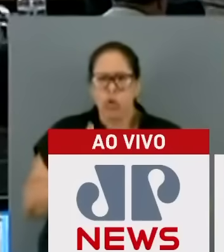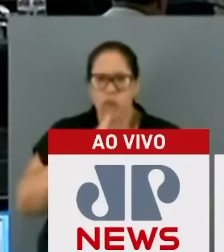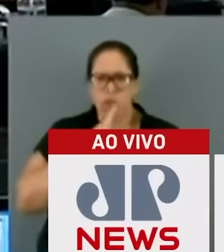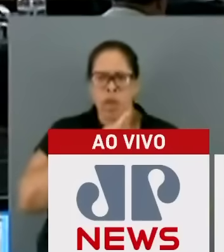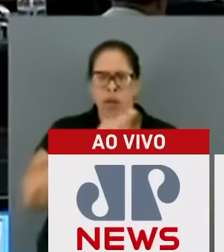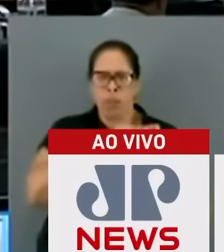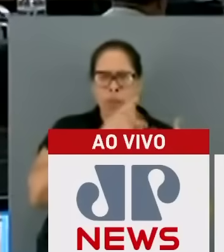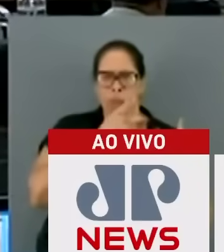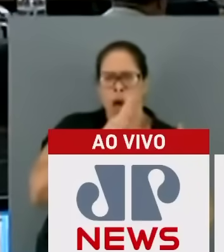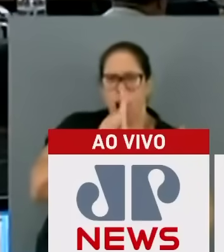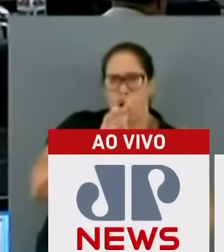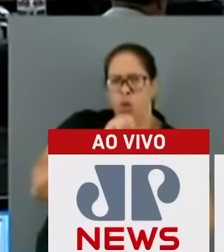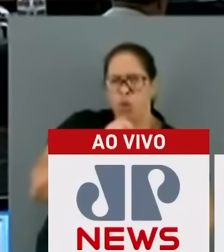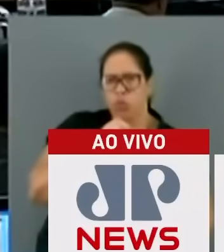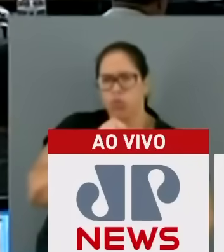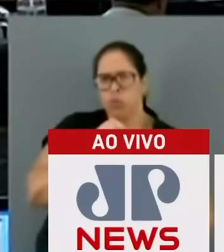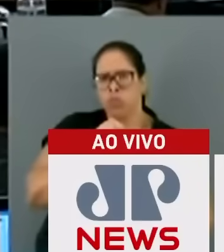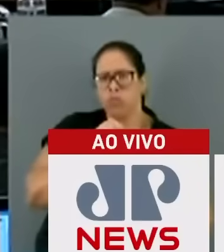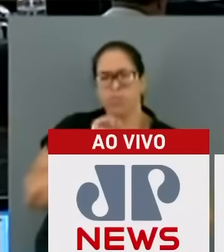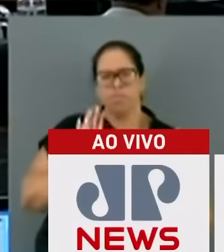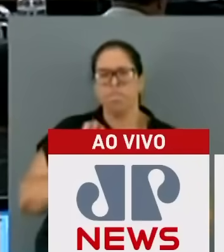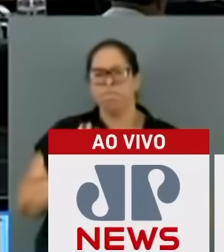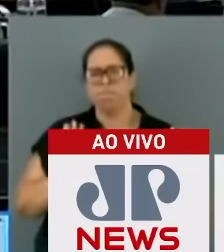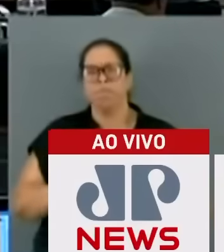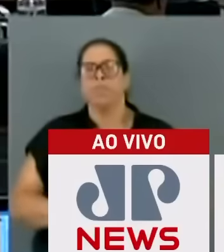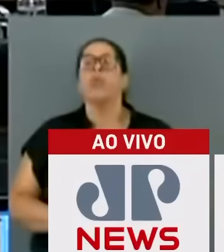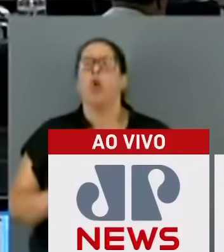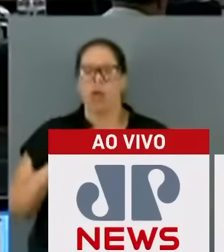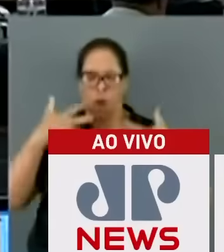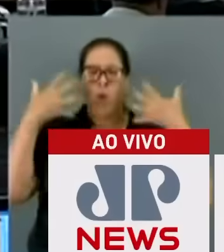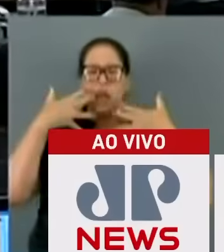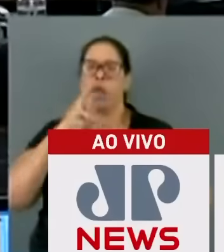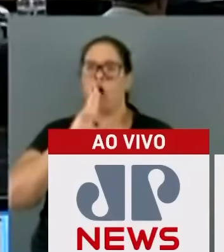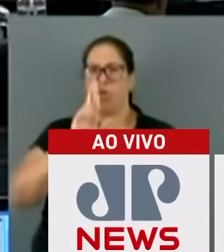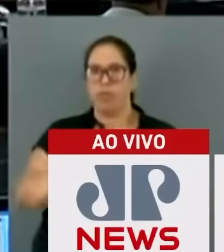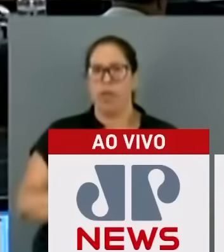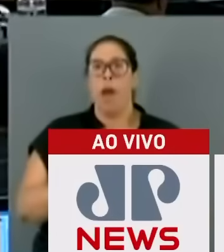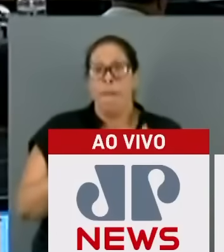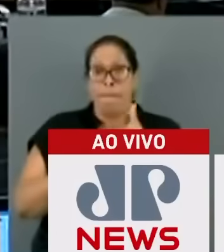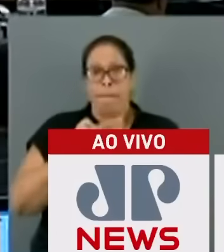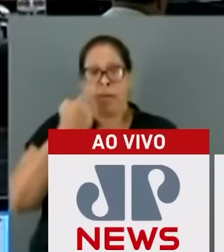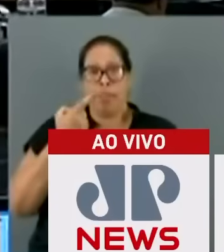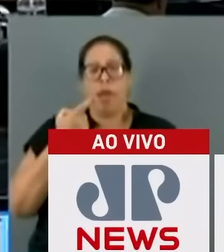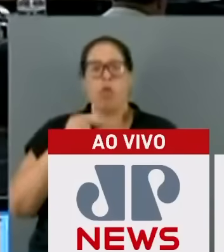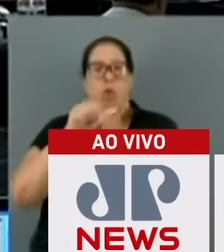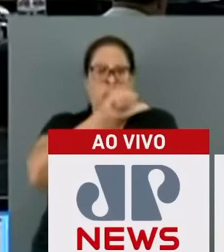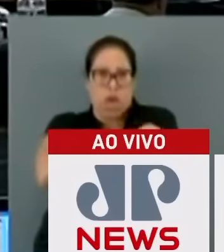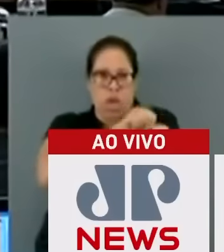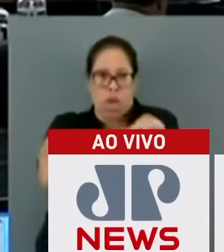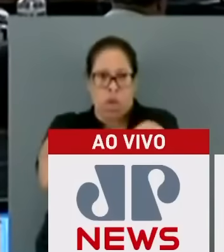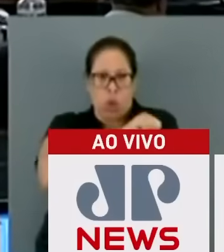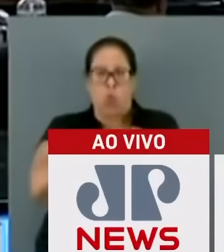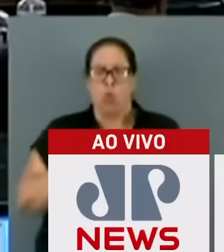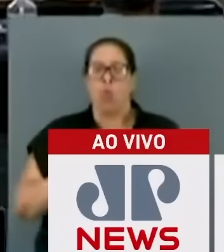Paulo? Não. Com muita alegria responder os questionamentos do senador. Em primeiro lugar, sobre o Rio de Janeiro, a resposta que nós